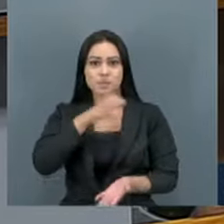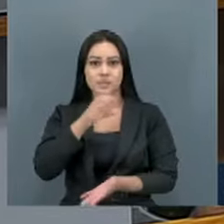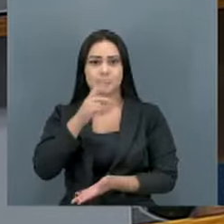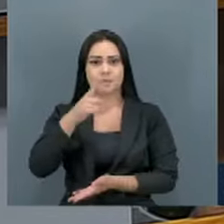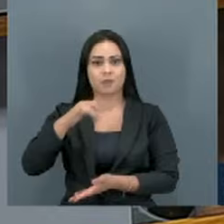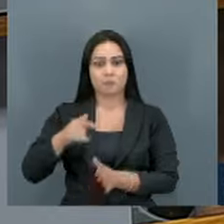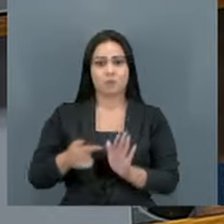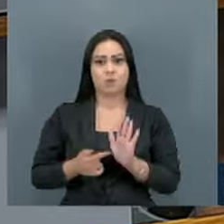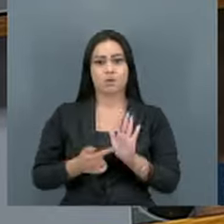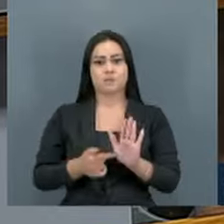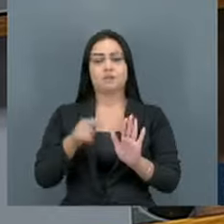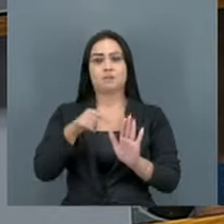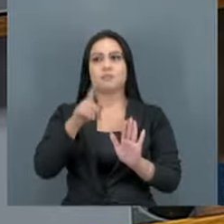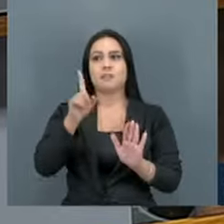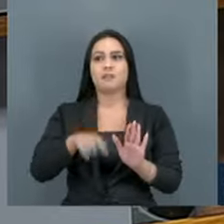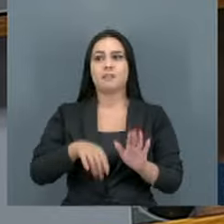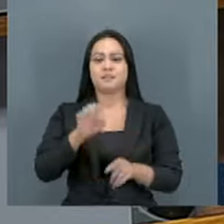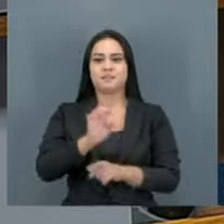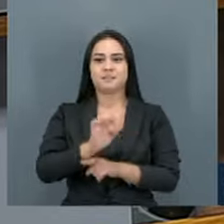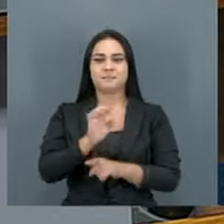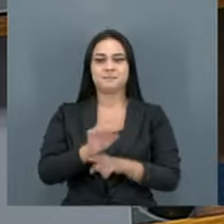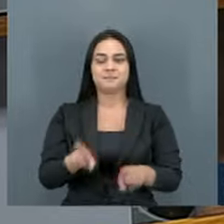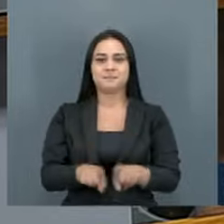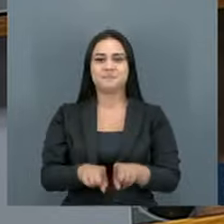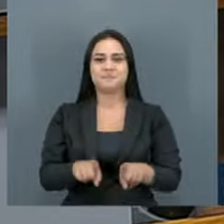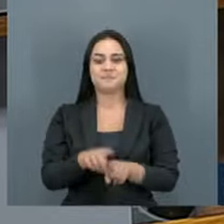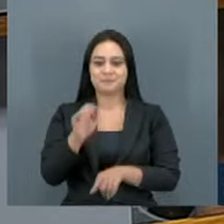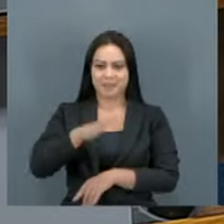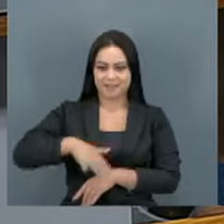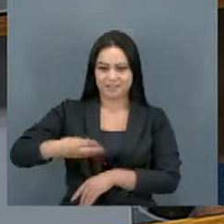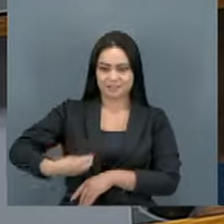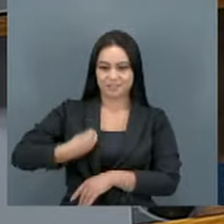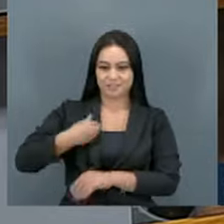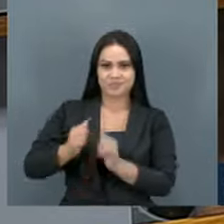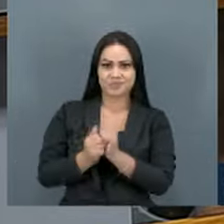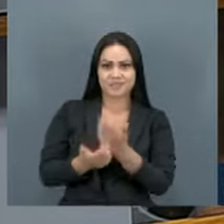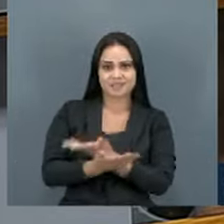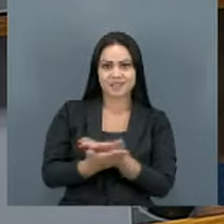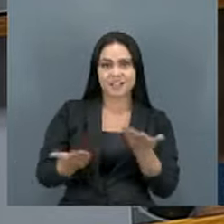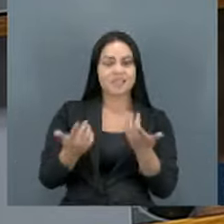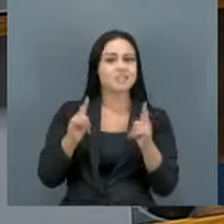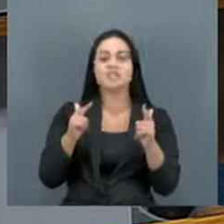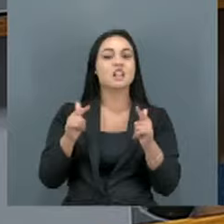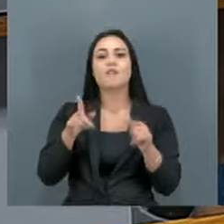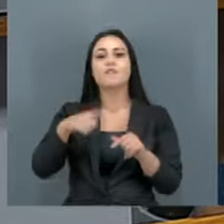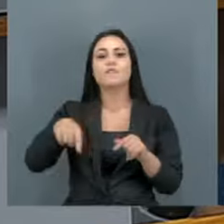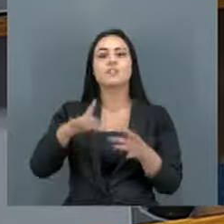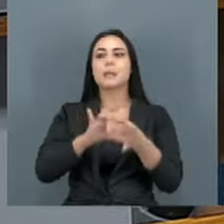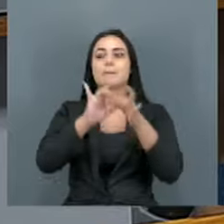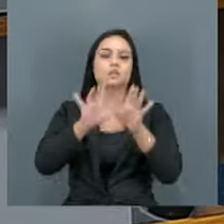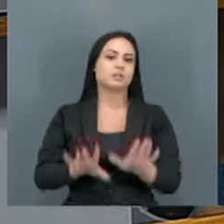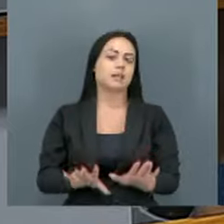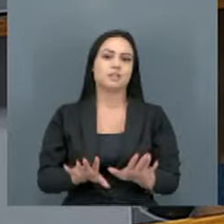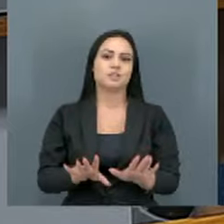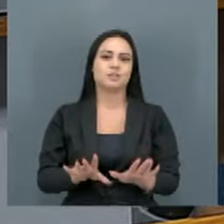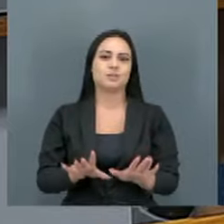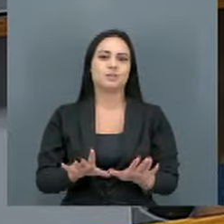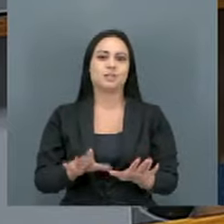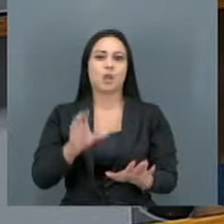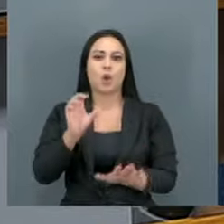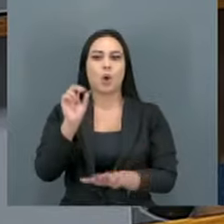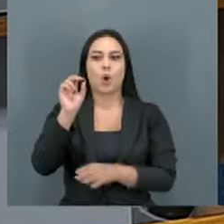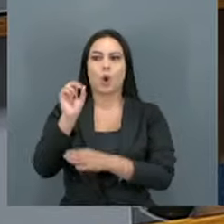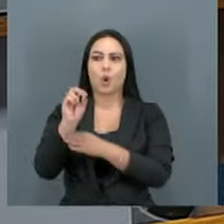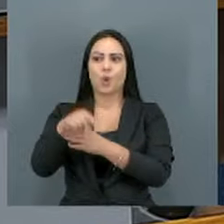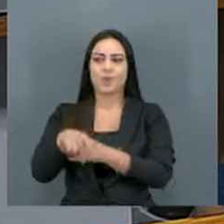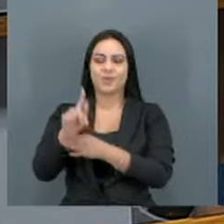apontando isso, é o Estado que tinha que estar ocupando esses espaços com vocês e não deixarmos vocês abandonados na mão de ONGs.